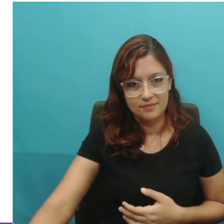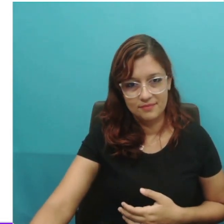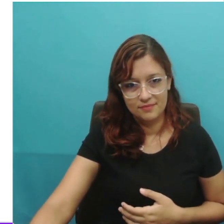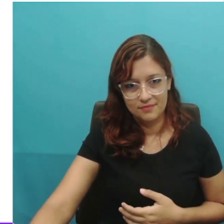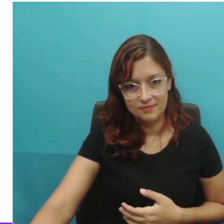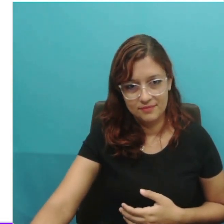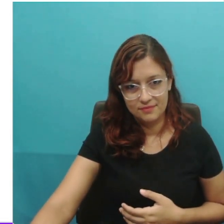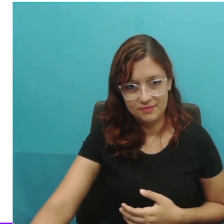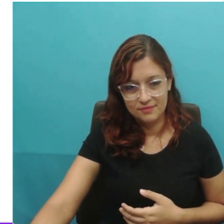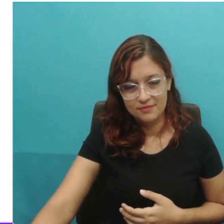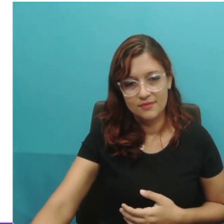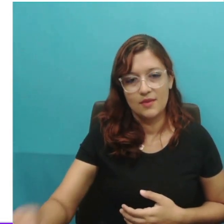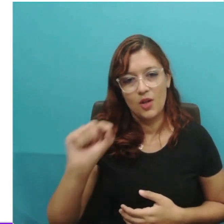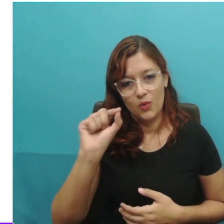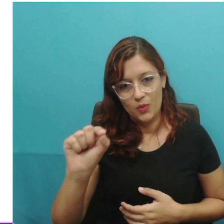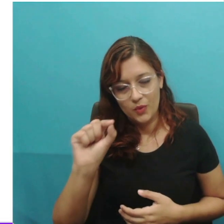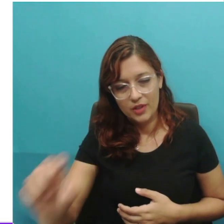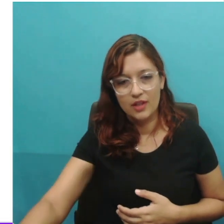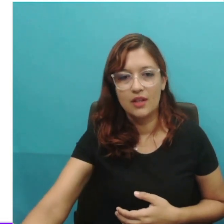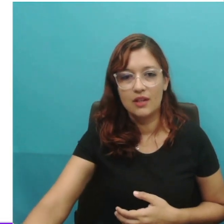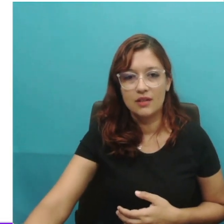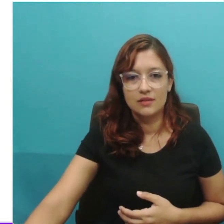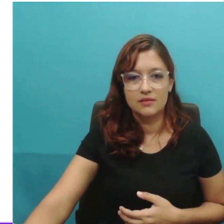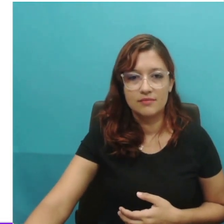Veja, tem os invariáveis,